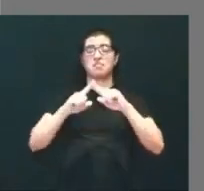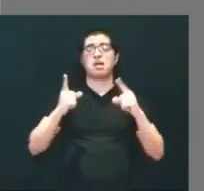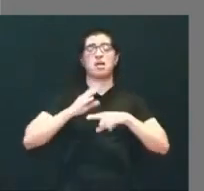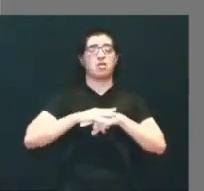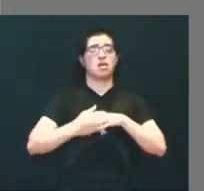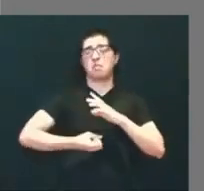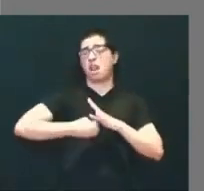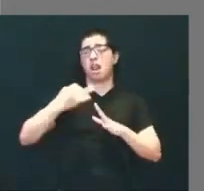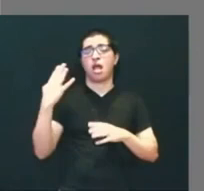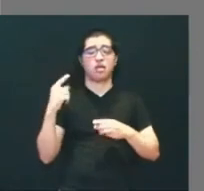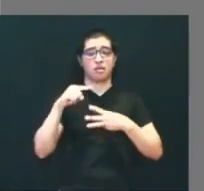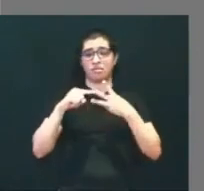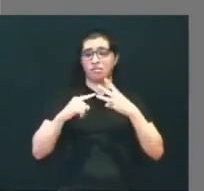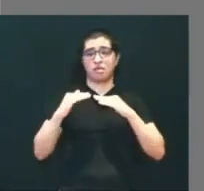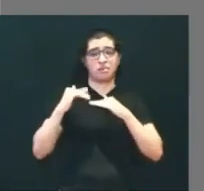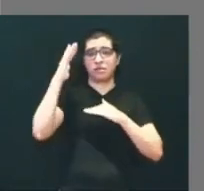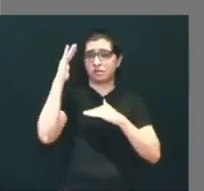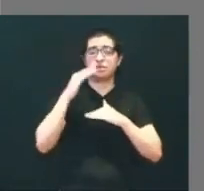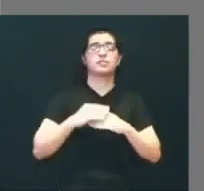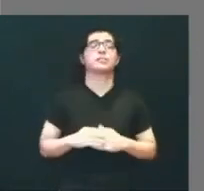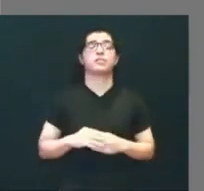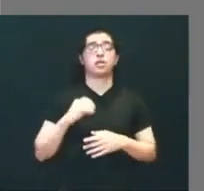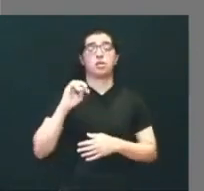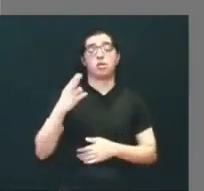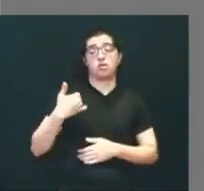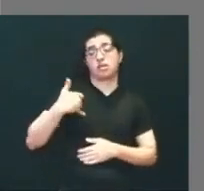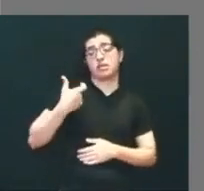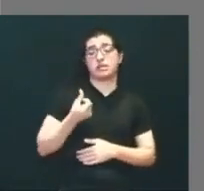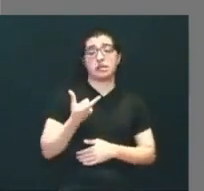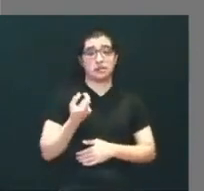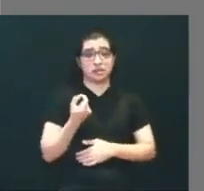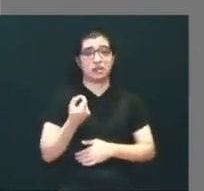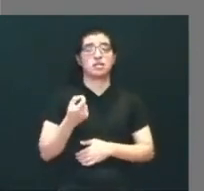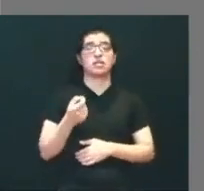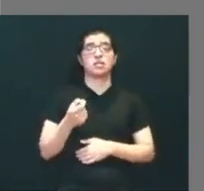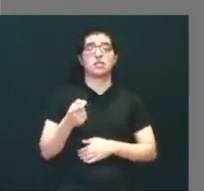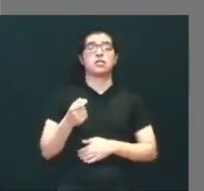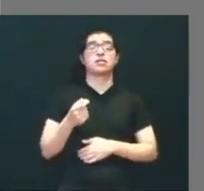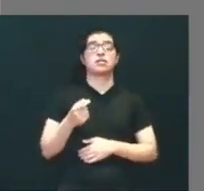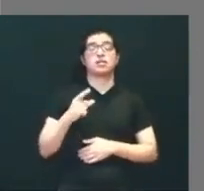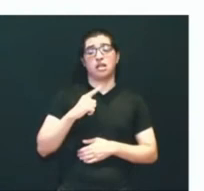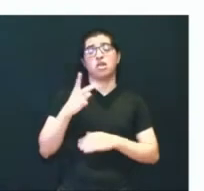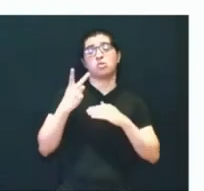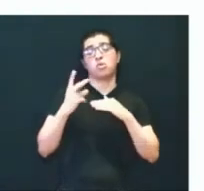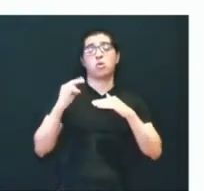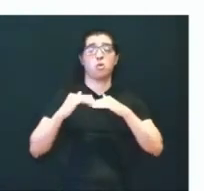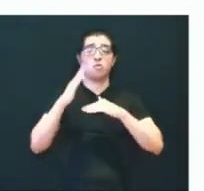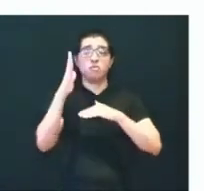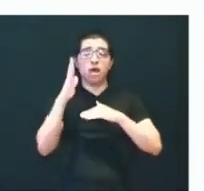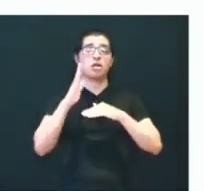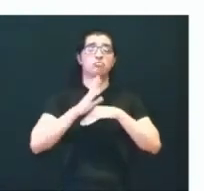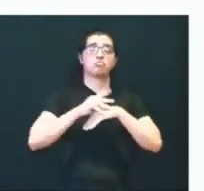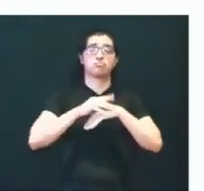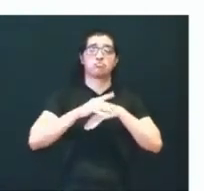comorbidades, mais de 3, ou se ele tem mais de 60 anos e 2 ou mais comorbidades, você não